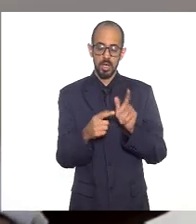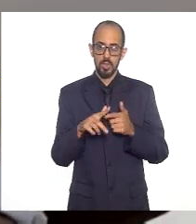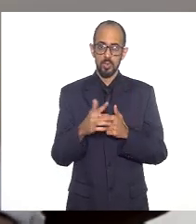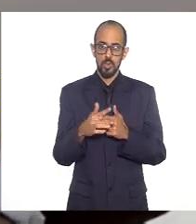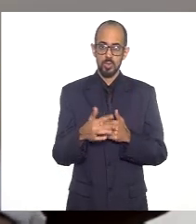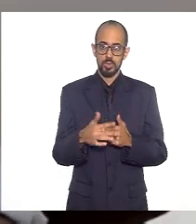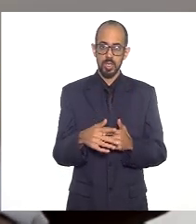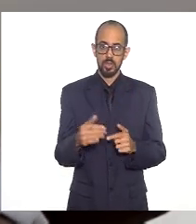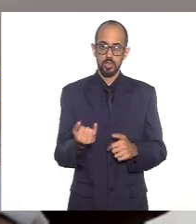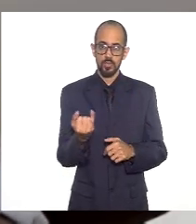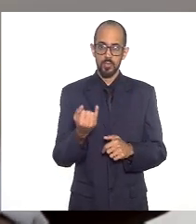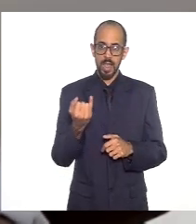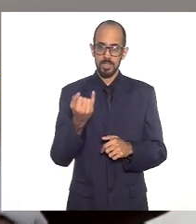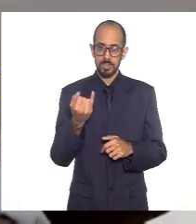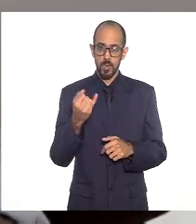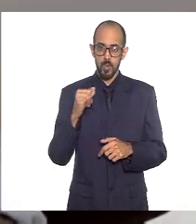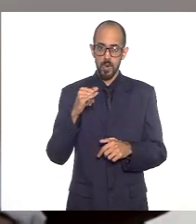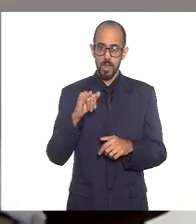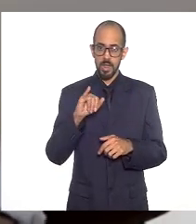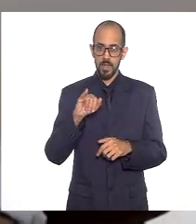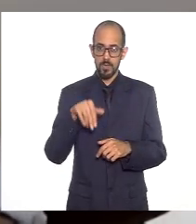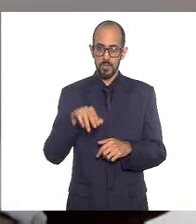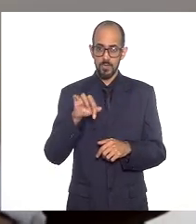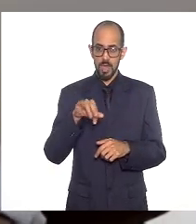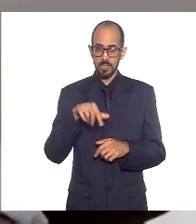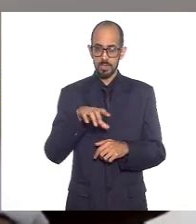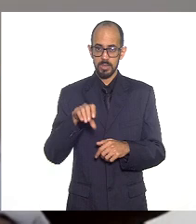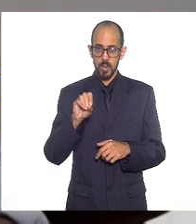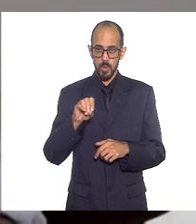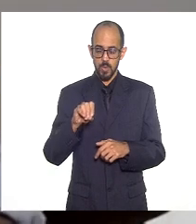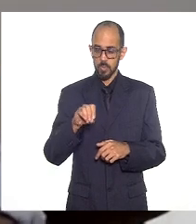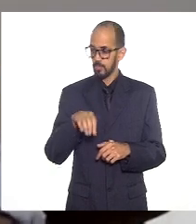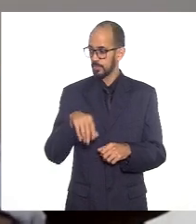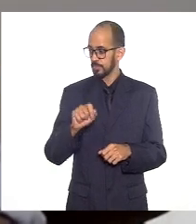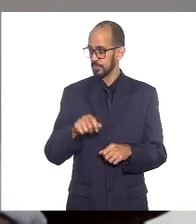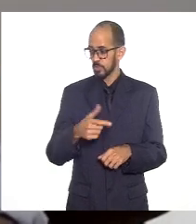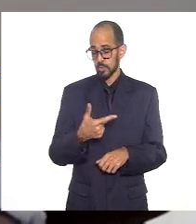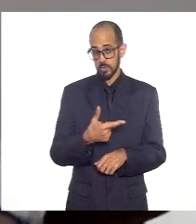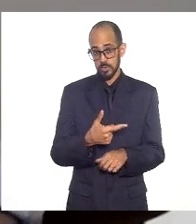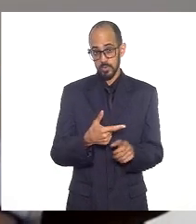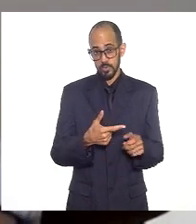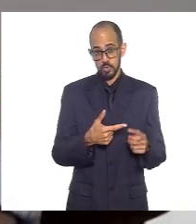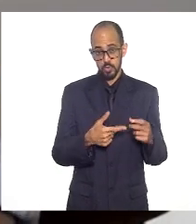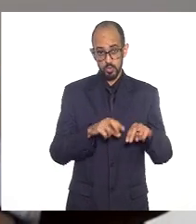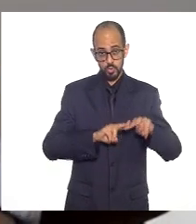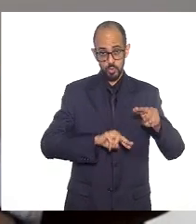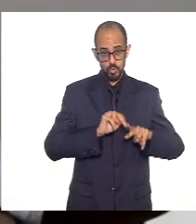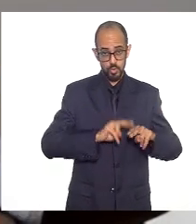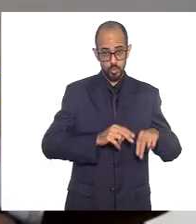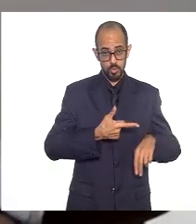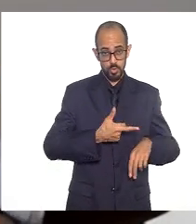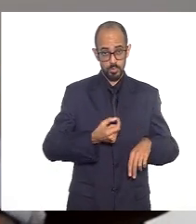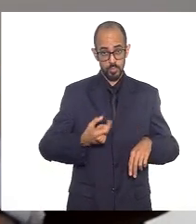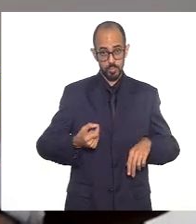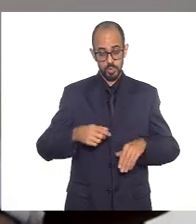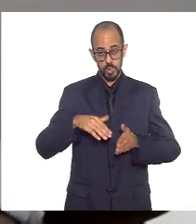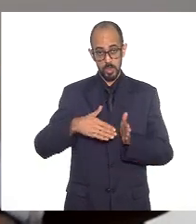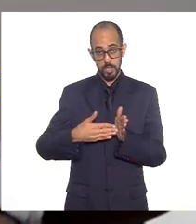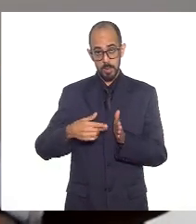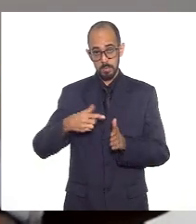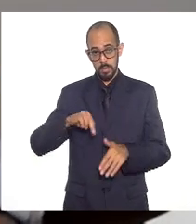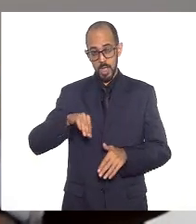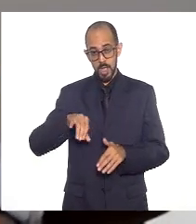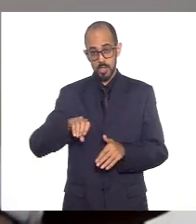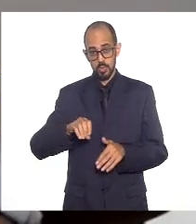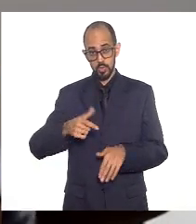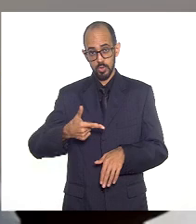inflacionária dos últimos 12 meses, contada de junho de 2020 a maio de 2021, a presença desse dado Fosperge, com base nos